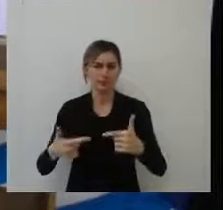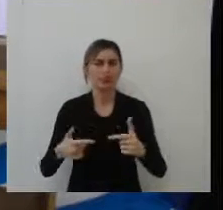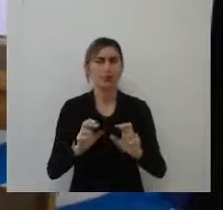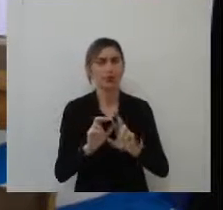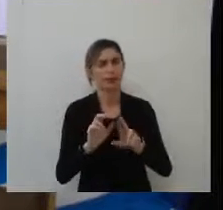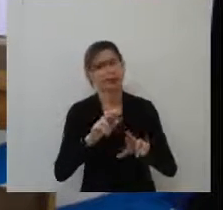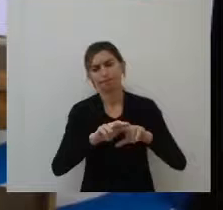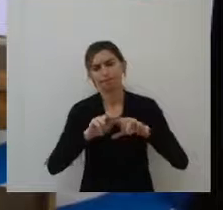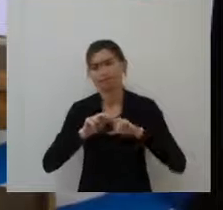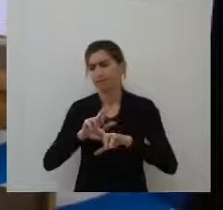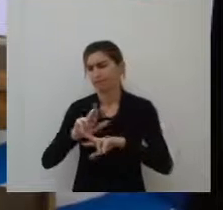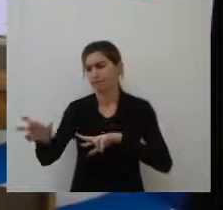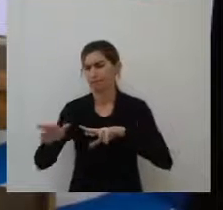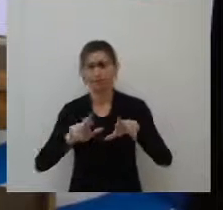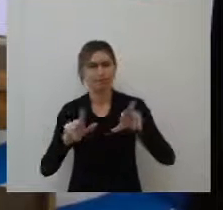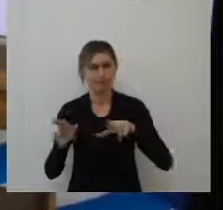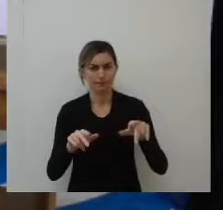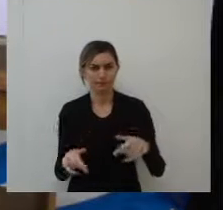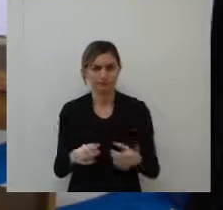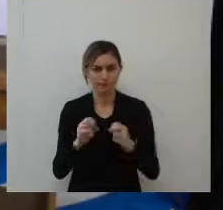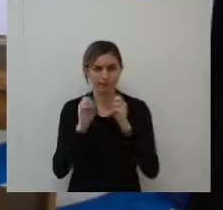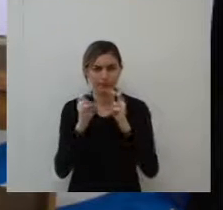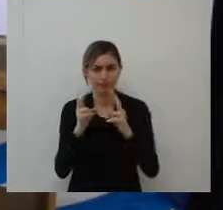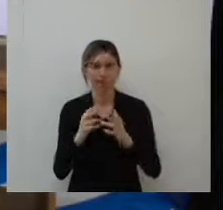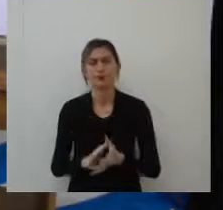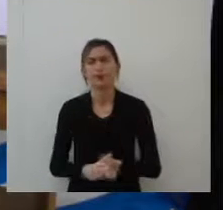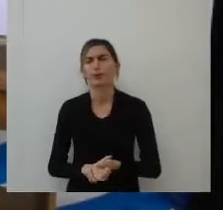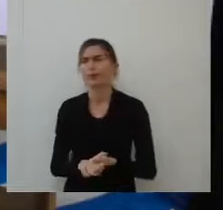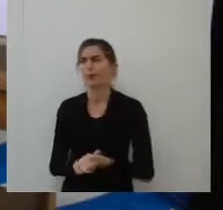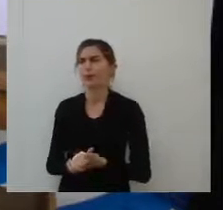são casos e casos diferentes. Ok, vamos lá.